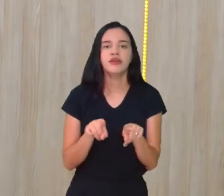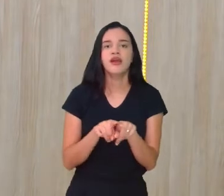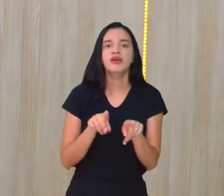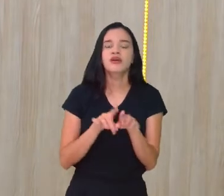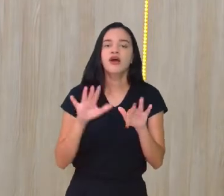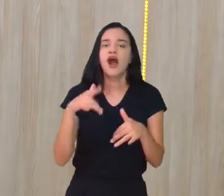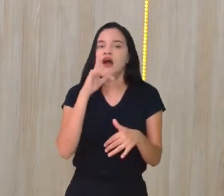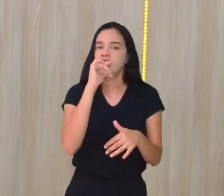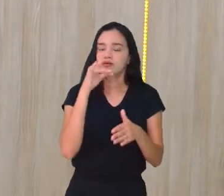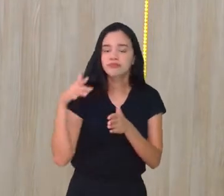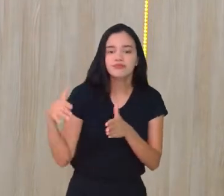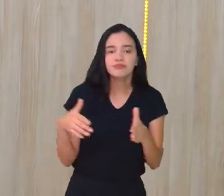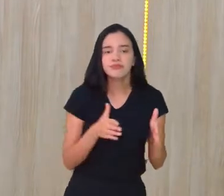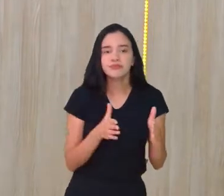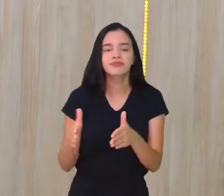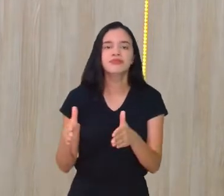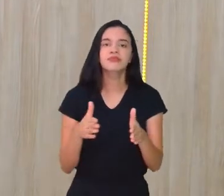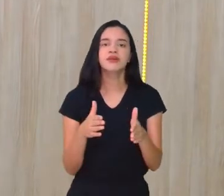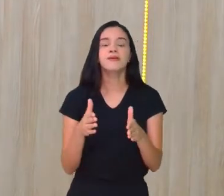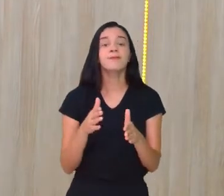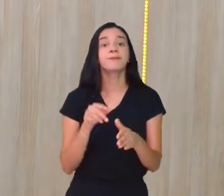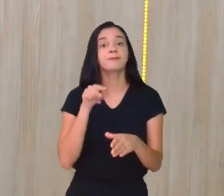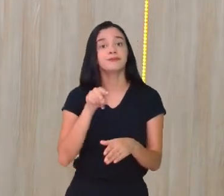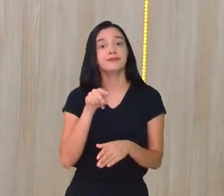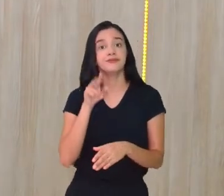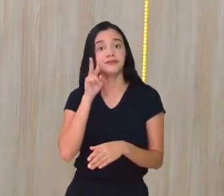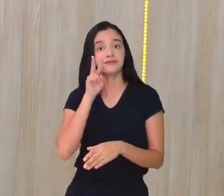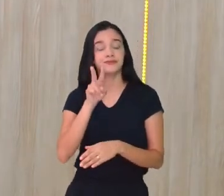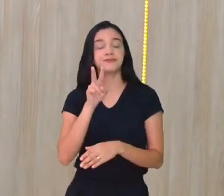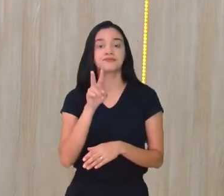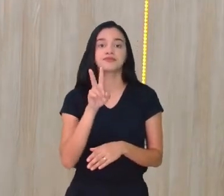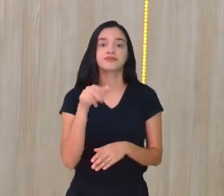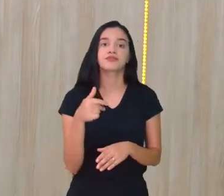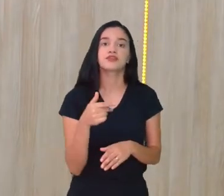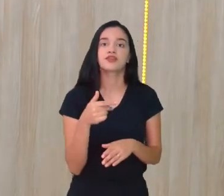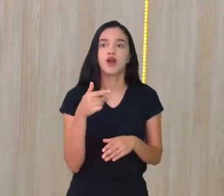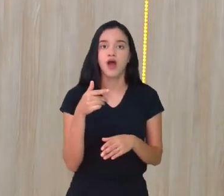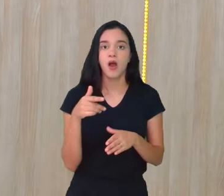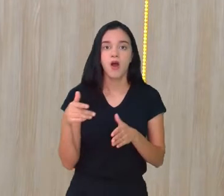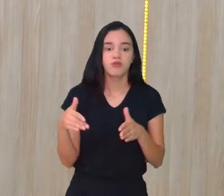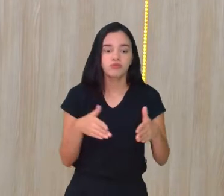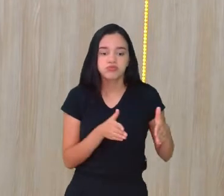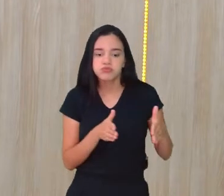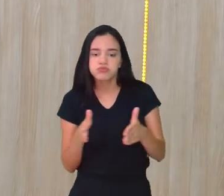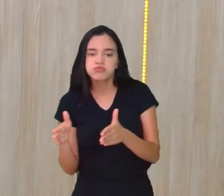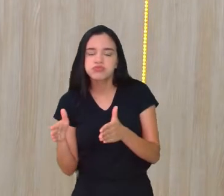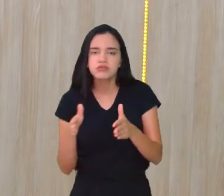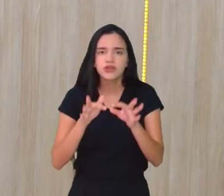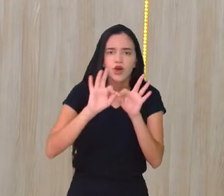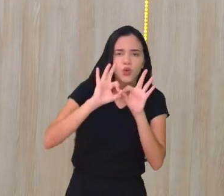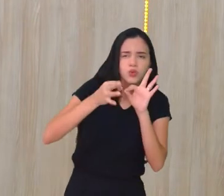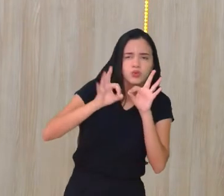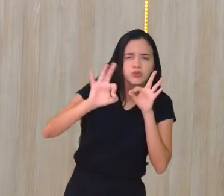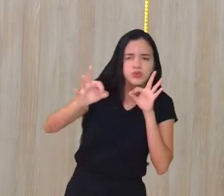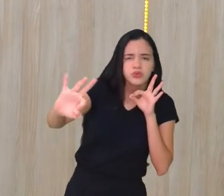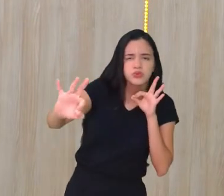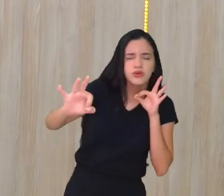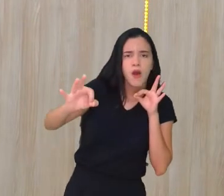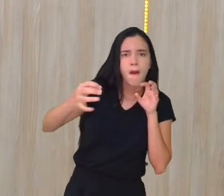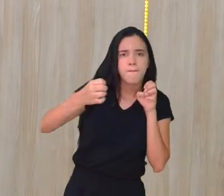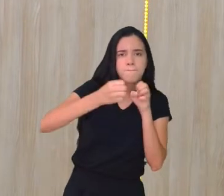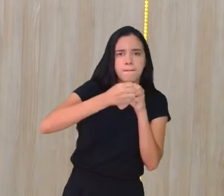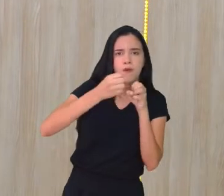você pesquisar lá, território pertencente à Marinha, você vai ver um trechozinho, um raio de quilômetro, próximo à